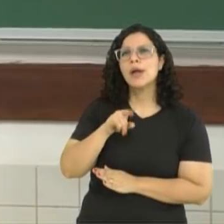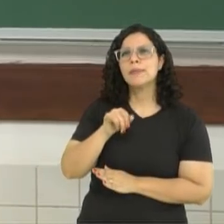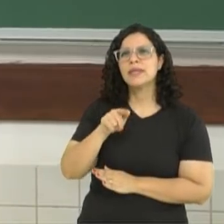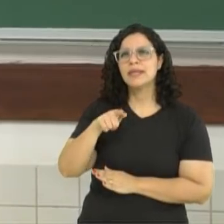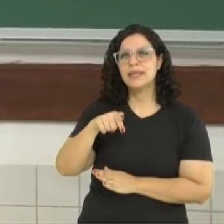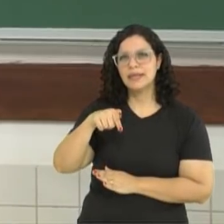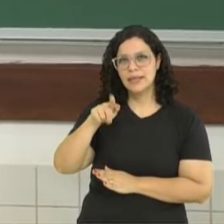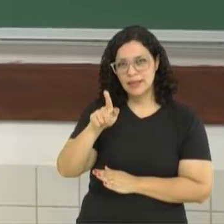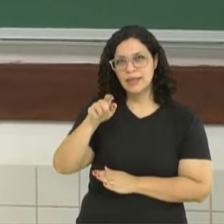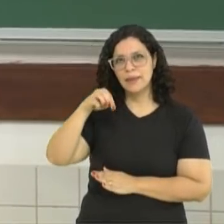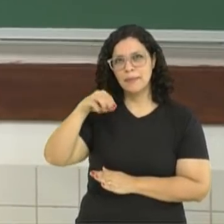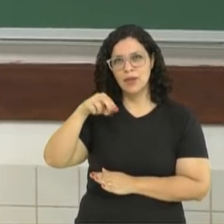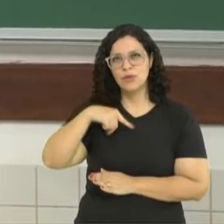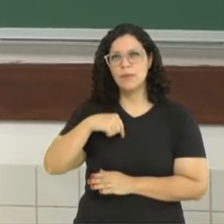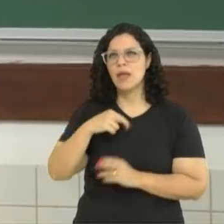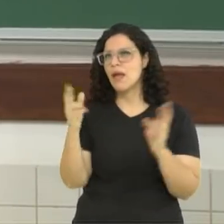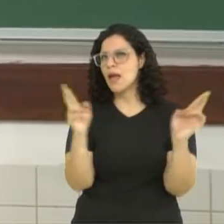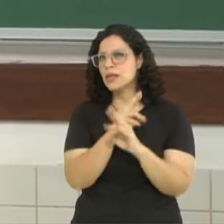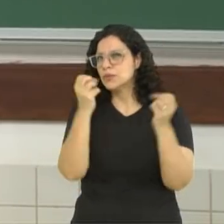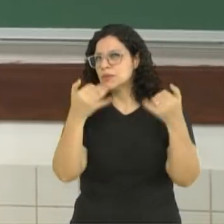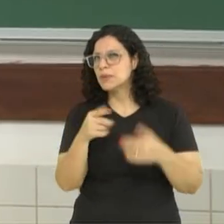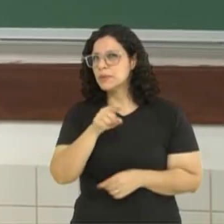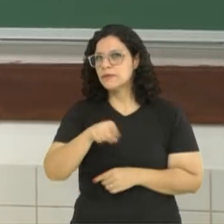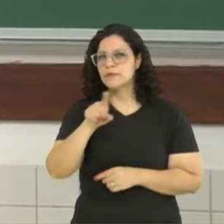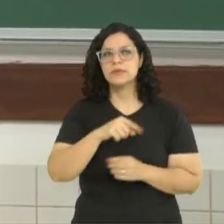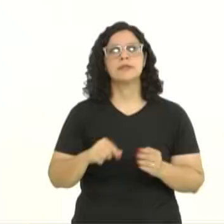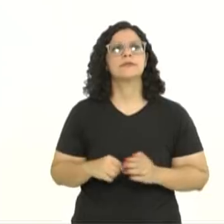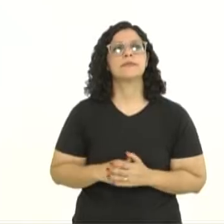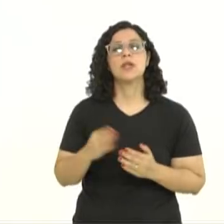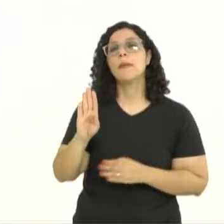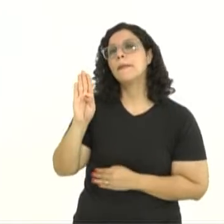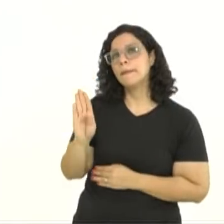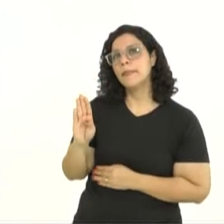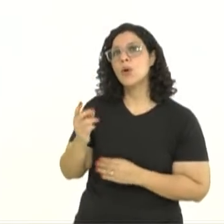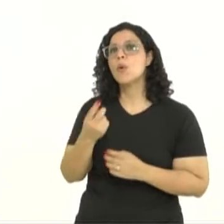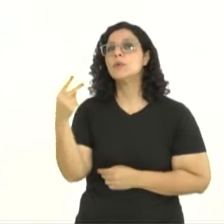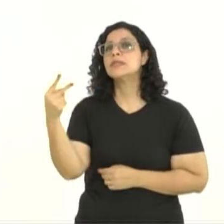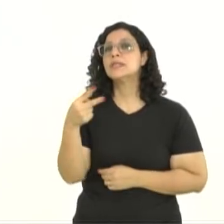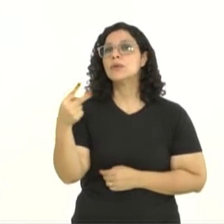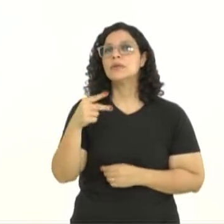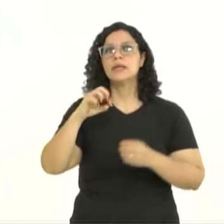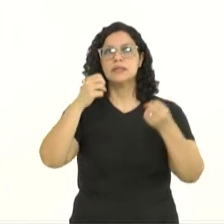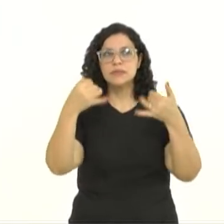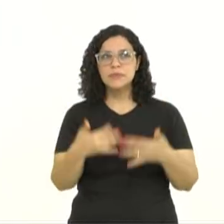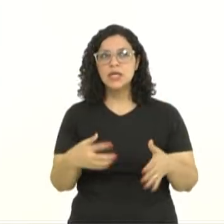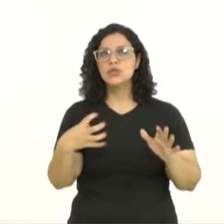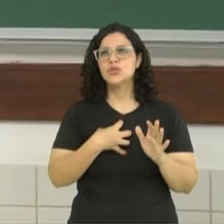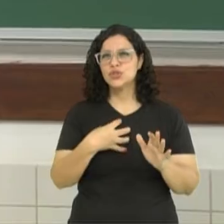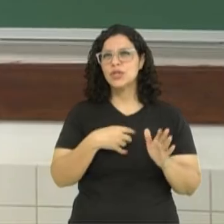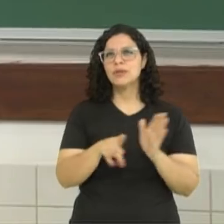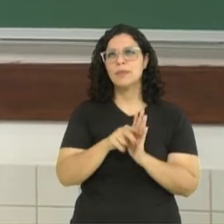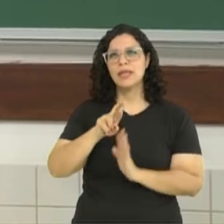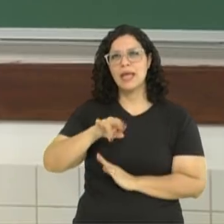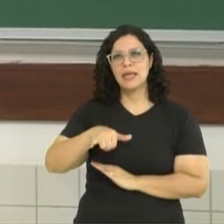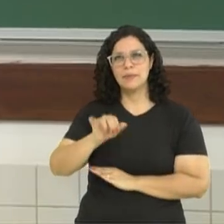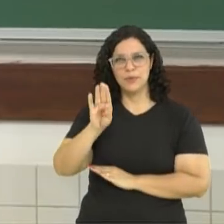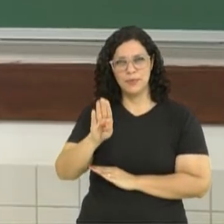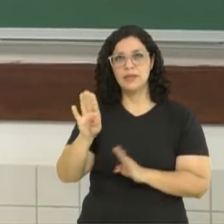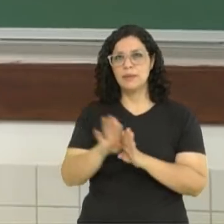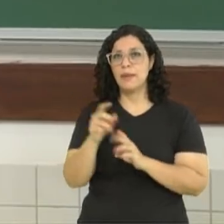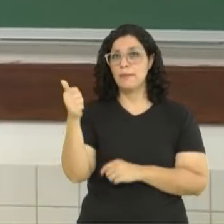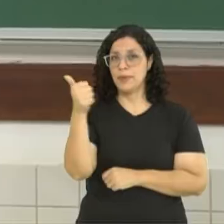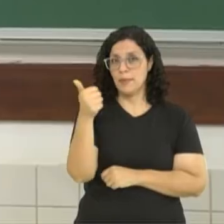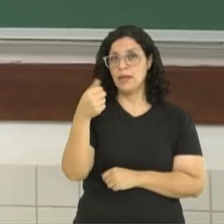aquela primeira relação cromática que eu passei para vocês. E quais são as cores secundárias desse modelo? Você lembra que eu falei? Tem cores primárias,